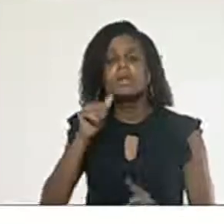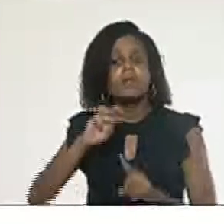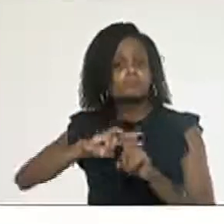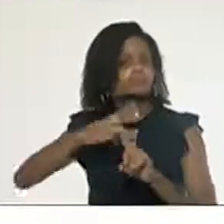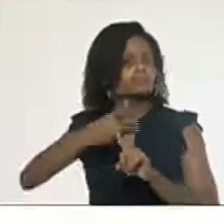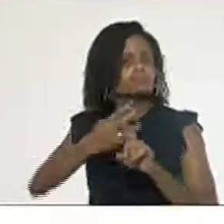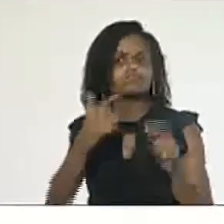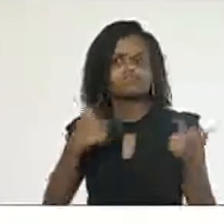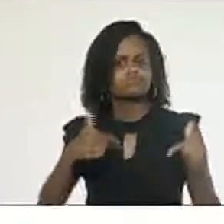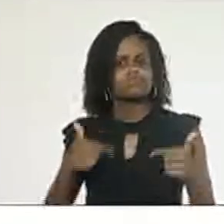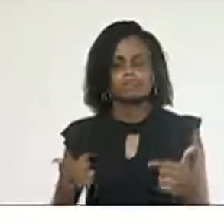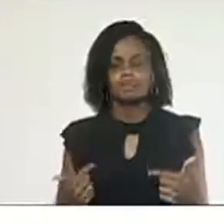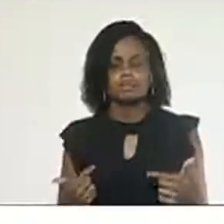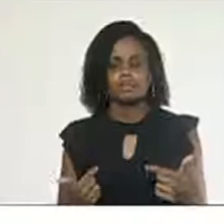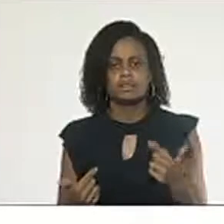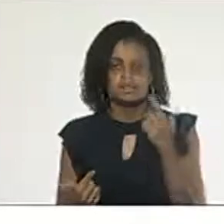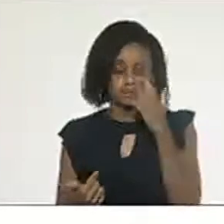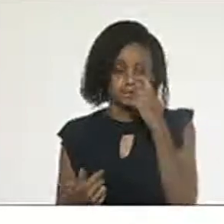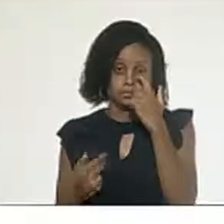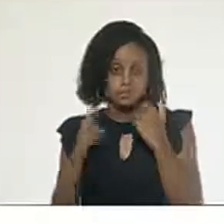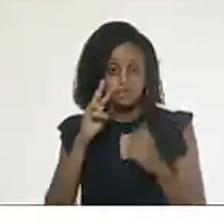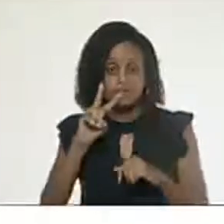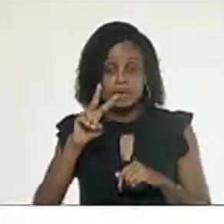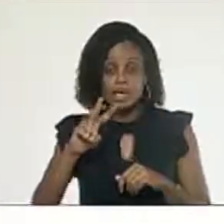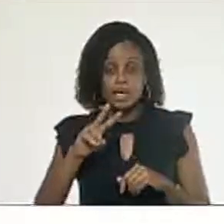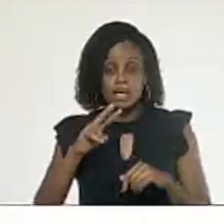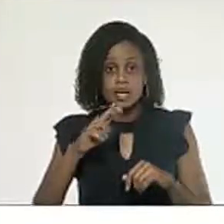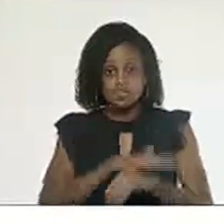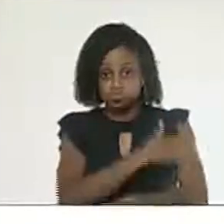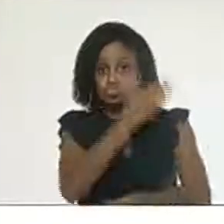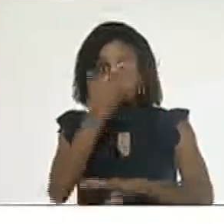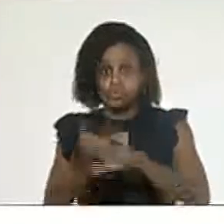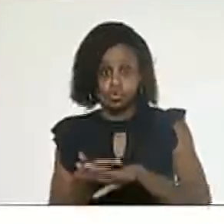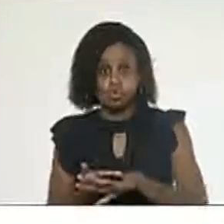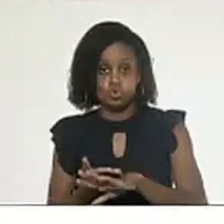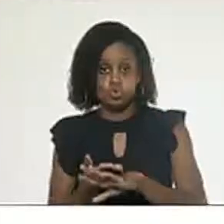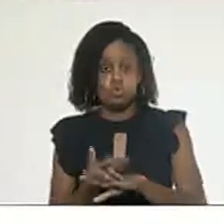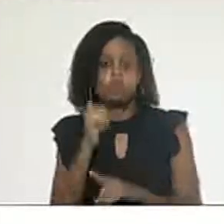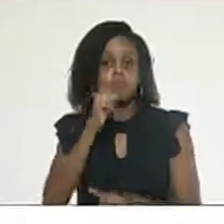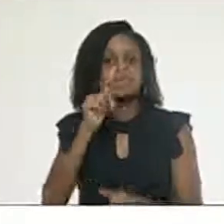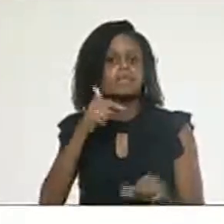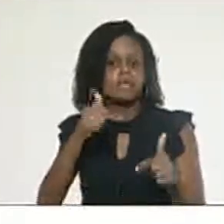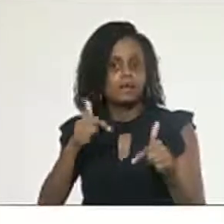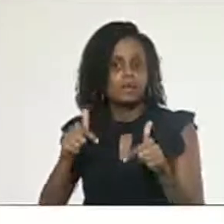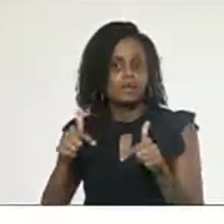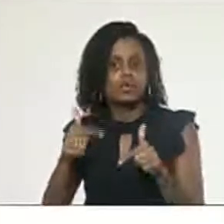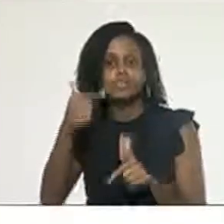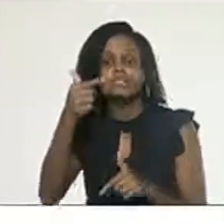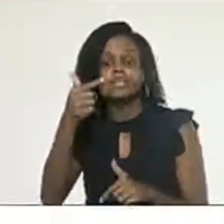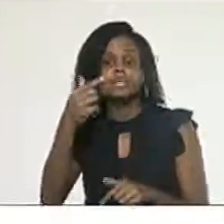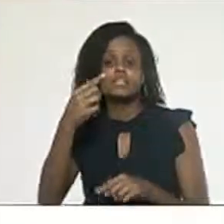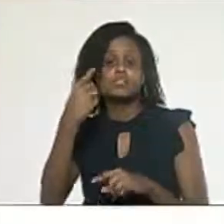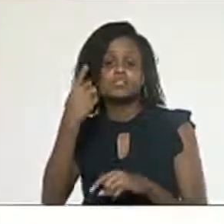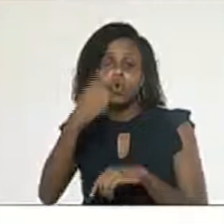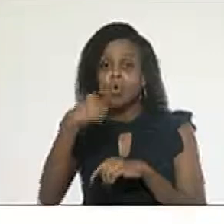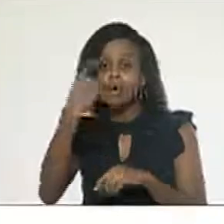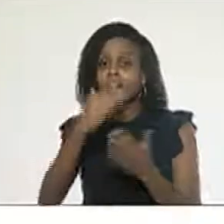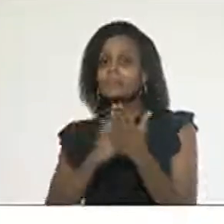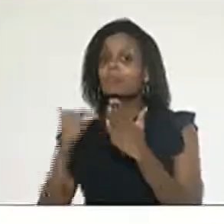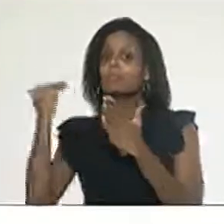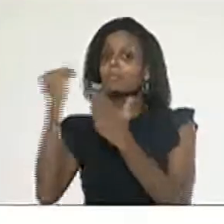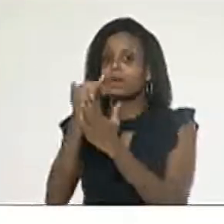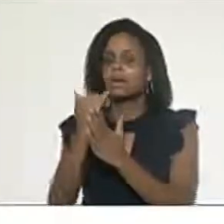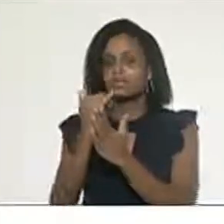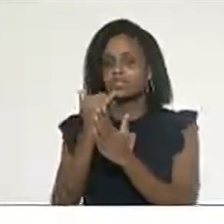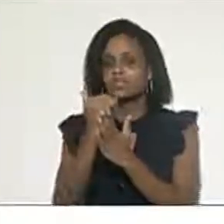trabalho. Se a gente olhar, no final de um dia, uma mulher trabalhou pelo menos 7 horas a mais que um homem, levando